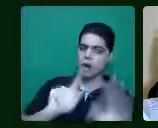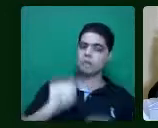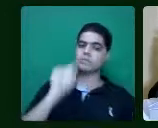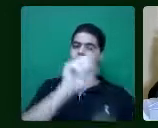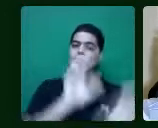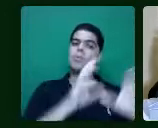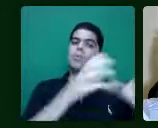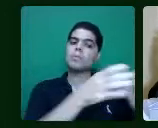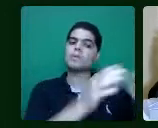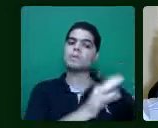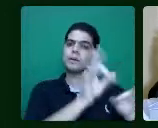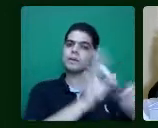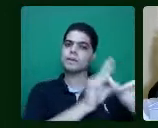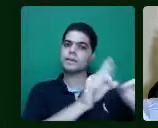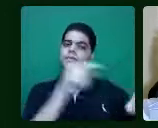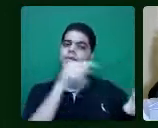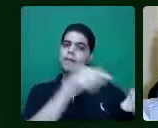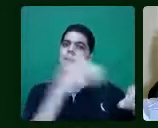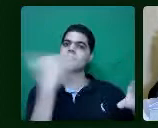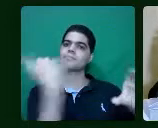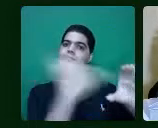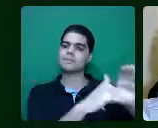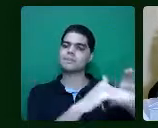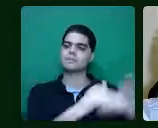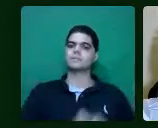ajudar vocês no desenvolvimento.